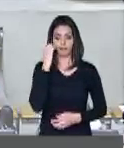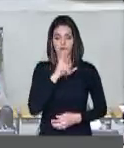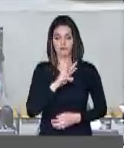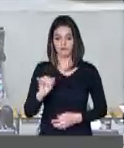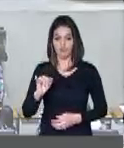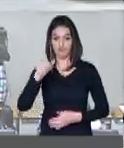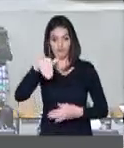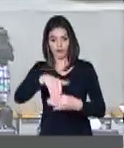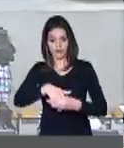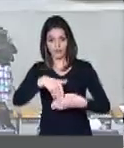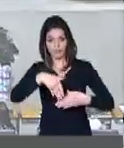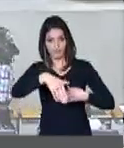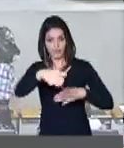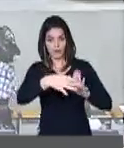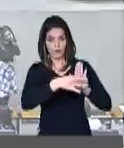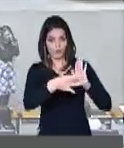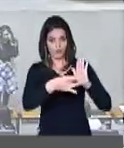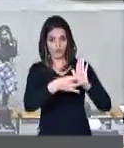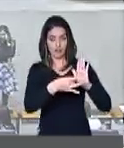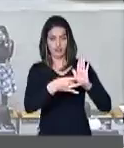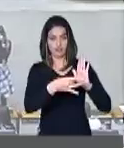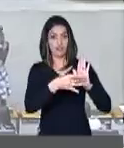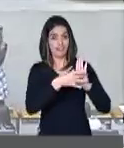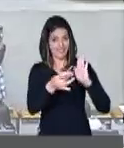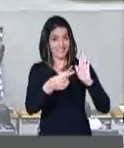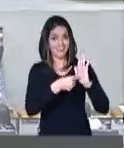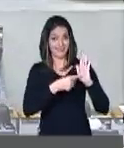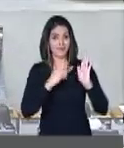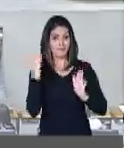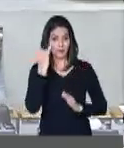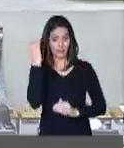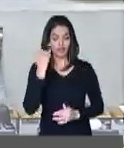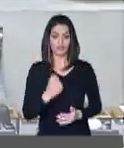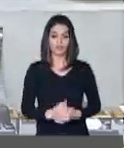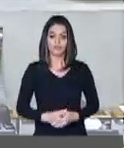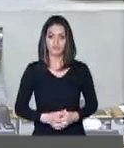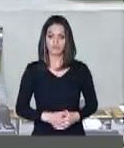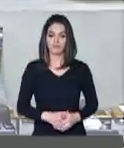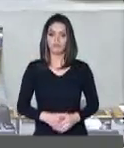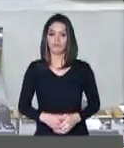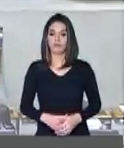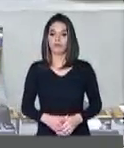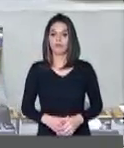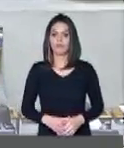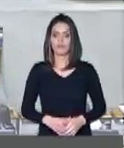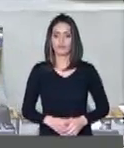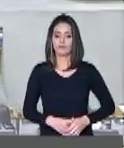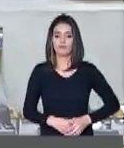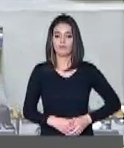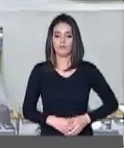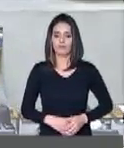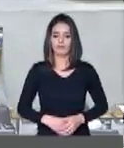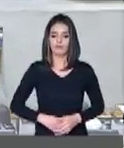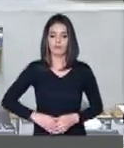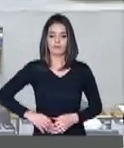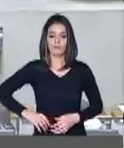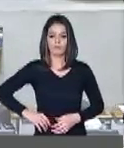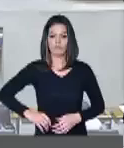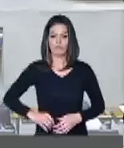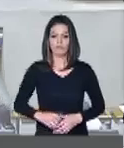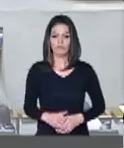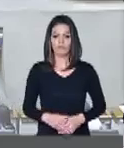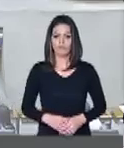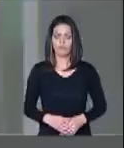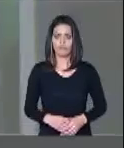votar logo em seguida esse destaque, que é um destaque importante, especial para aqueles que desde o início dessa reforma